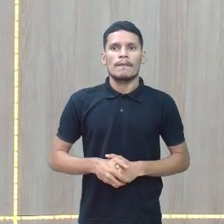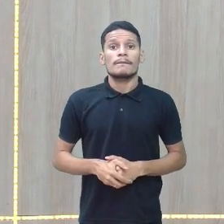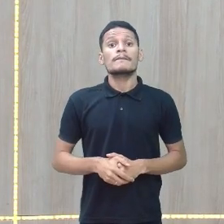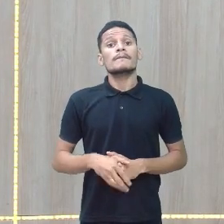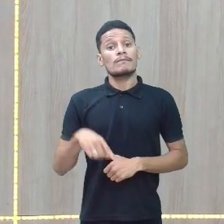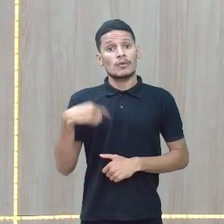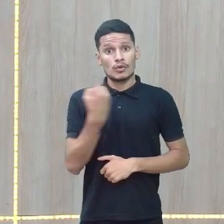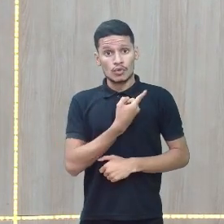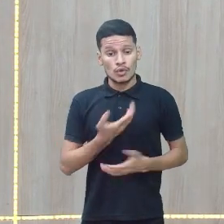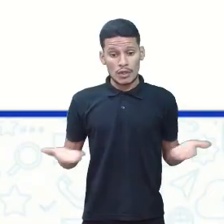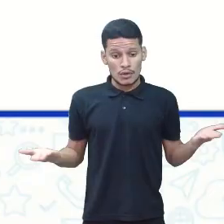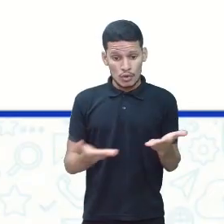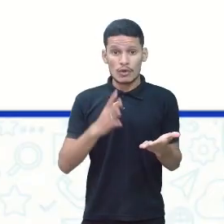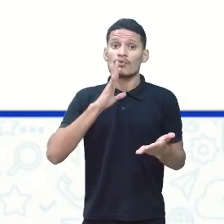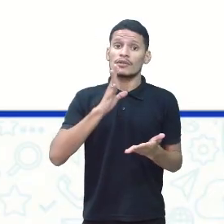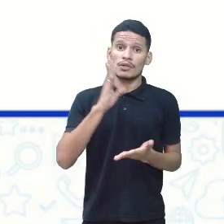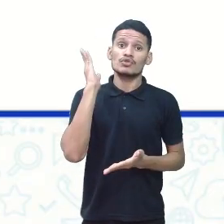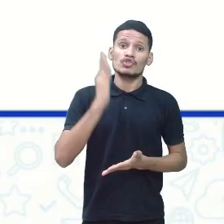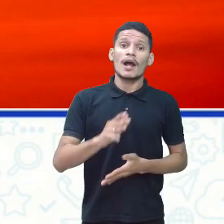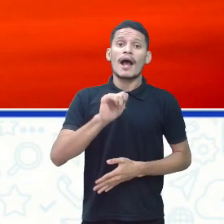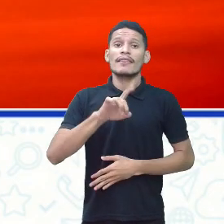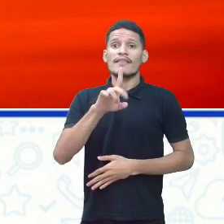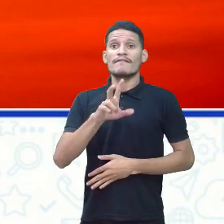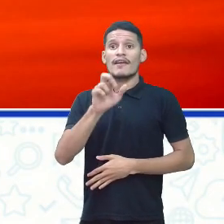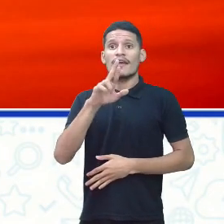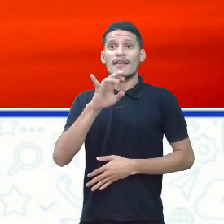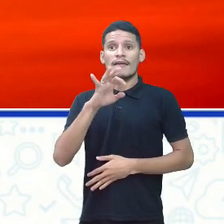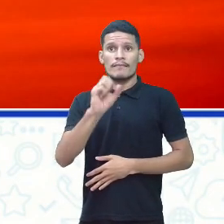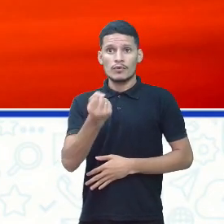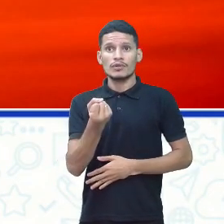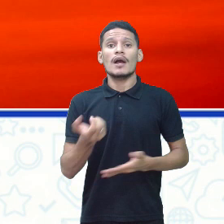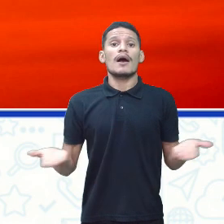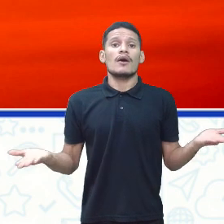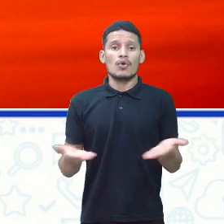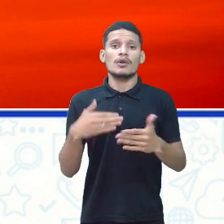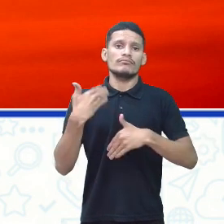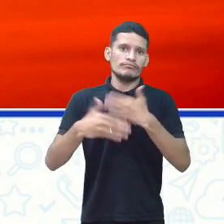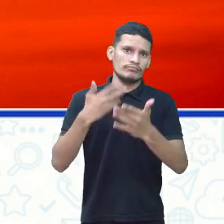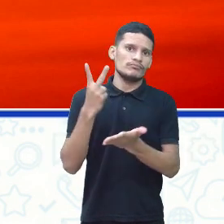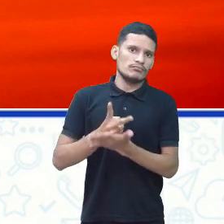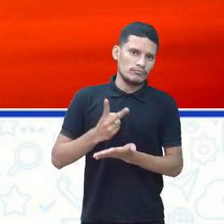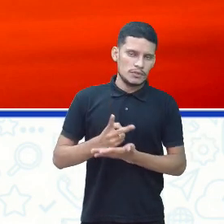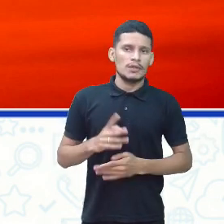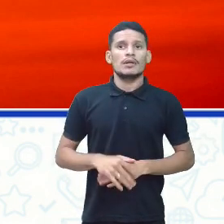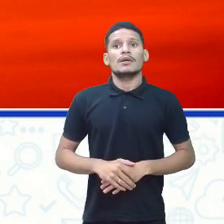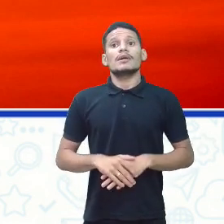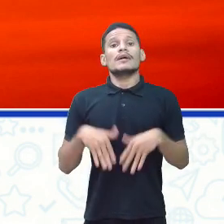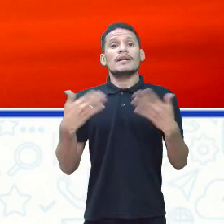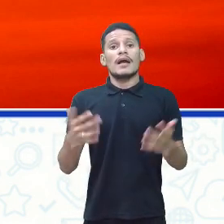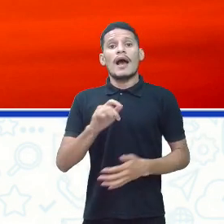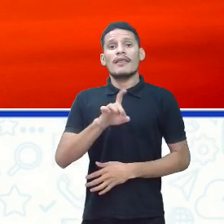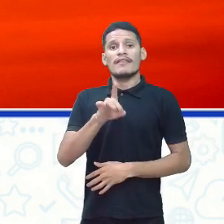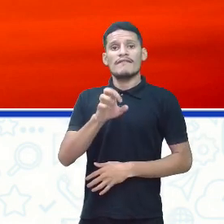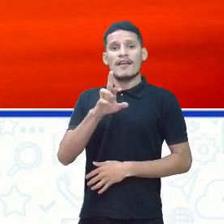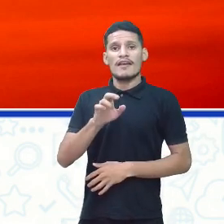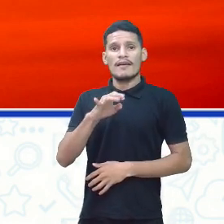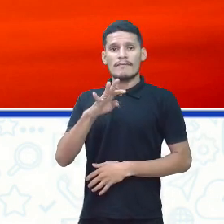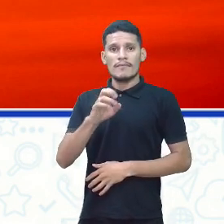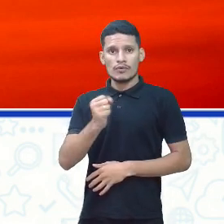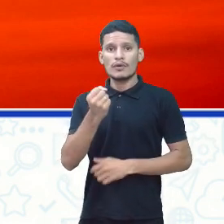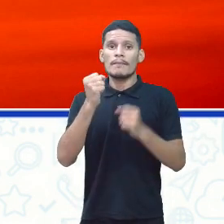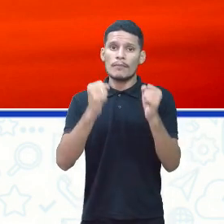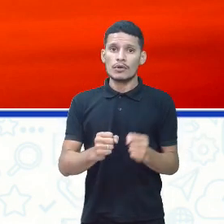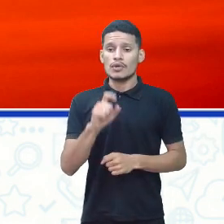Acabamos de conhecer os principais advérbios e vamos avançar. Então, os advérbios podem ser uma